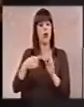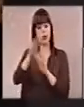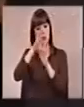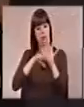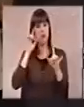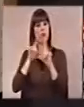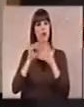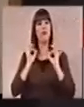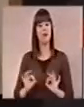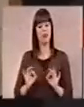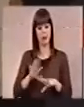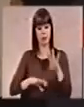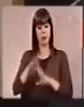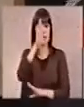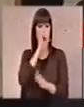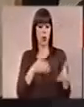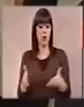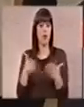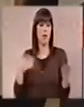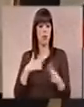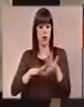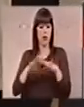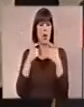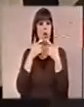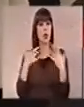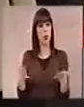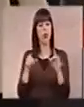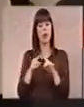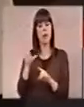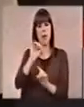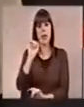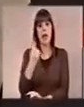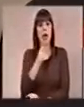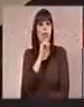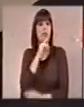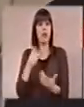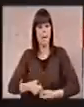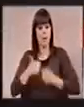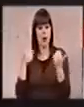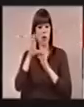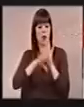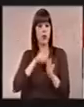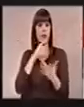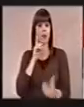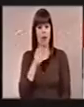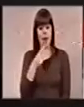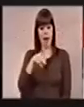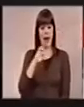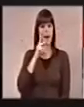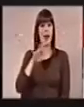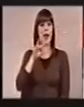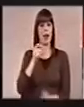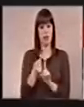condições objetivas do exercício da governação. Faremos tudo para que seja o mais rapidamente possível e nas melhores condições possíveis. Ana Rita Cavaco,